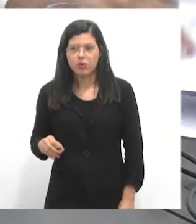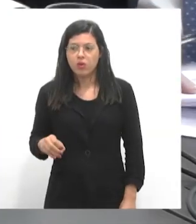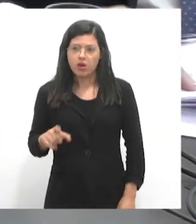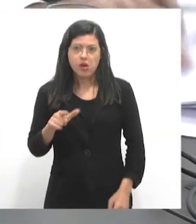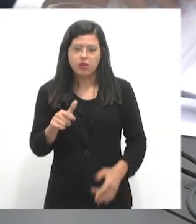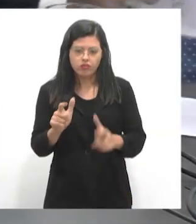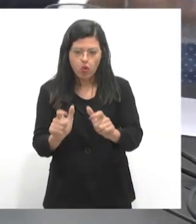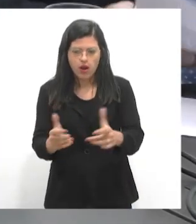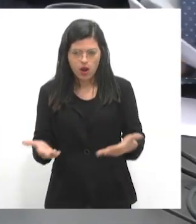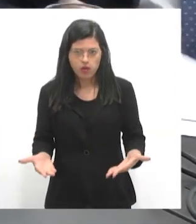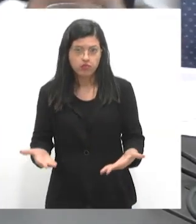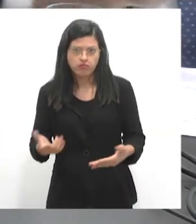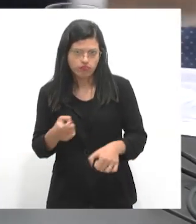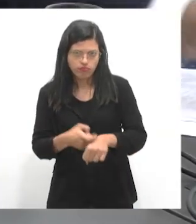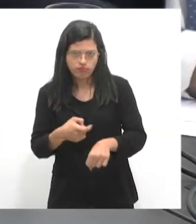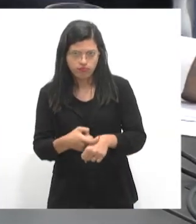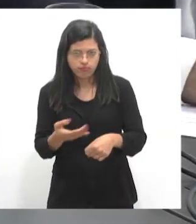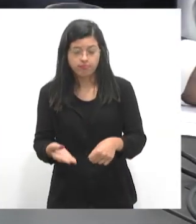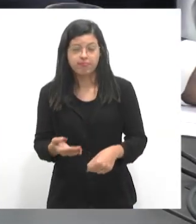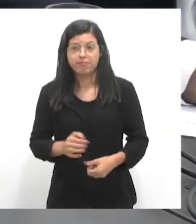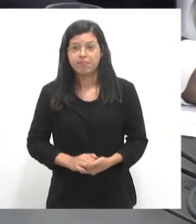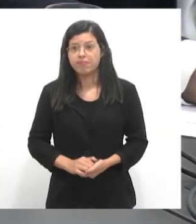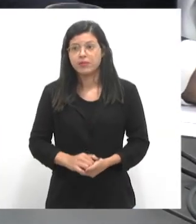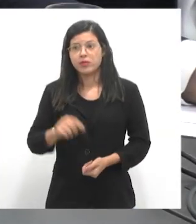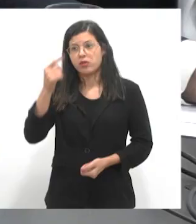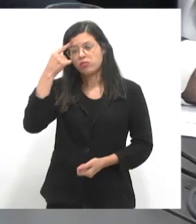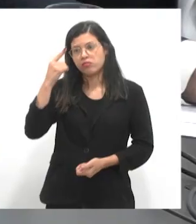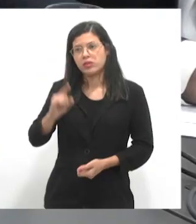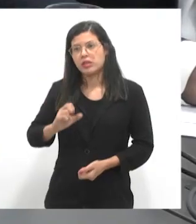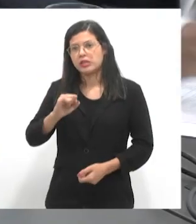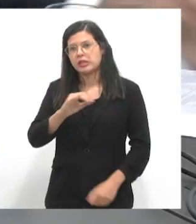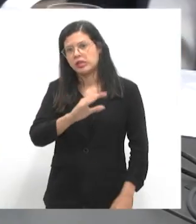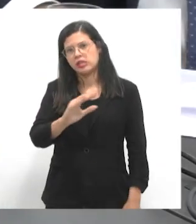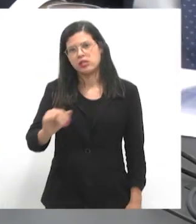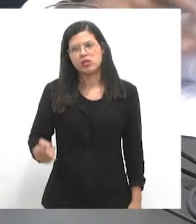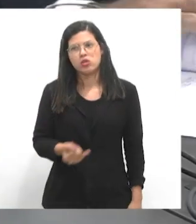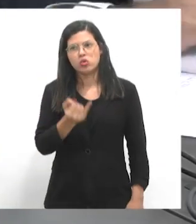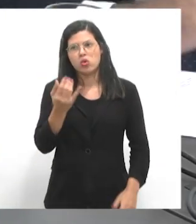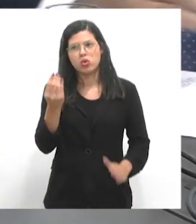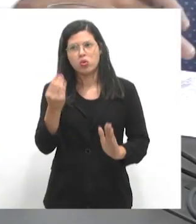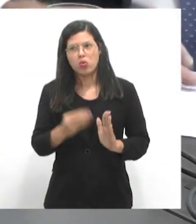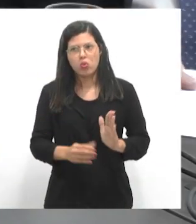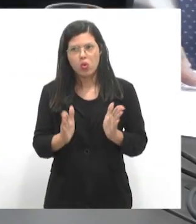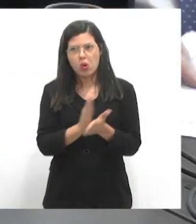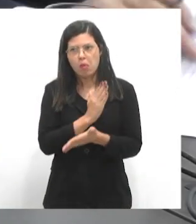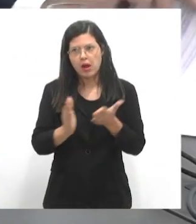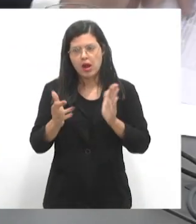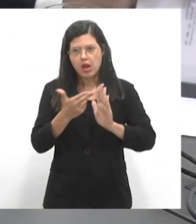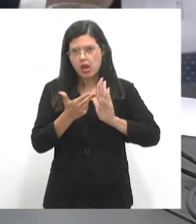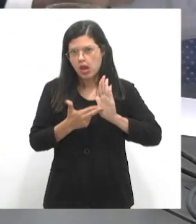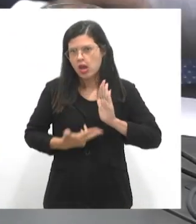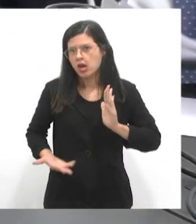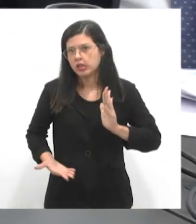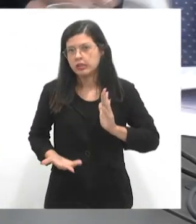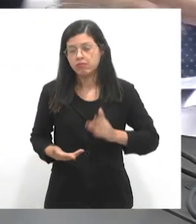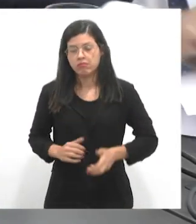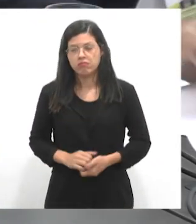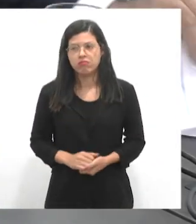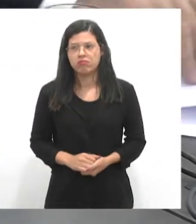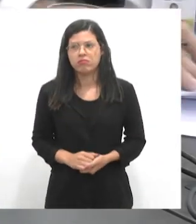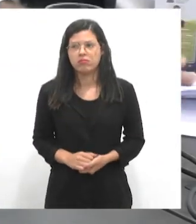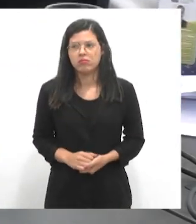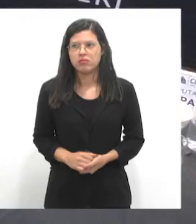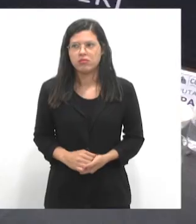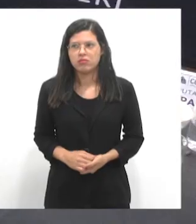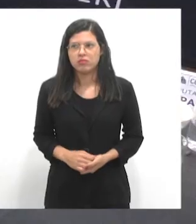Então, não sei se a CCJ tinha adotado algum procedimento anterior, enfim.